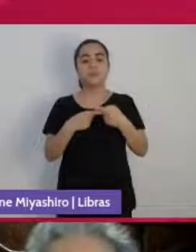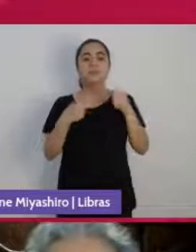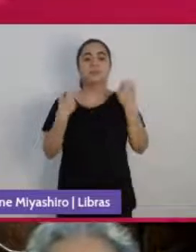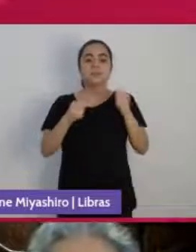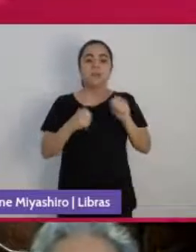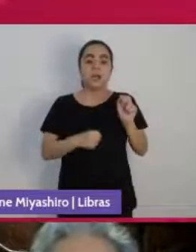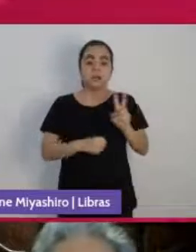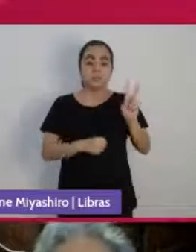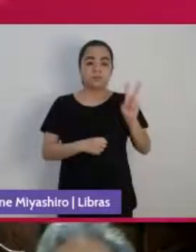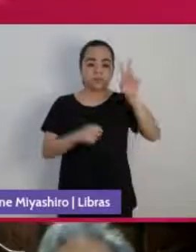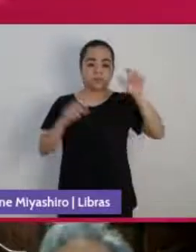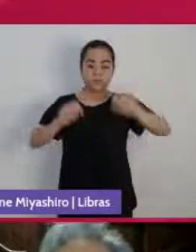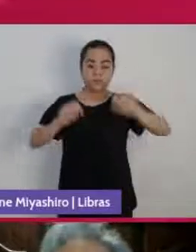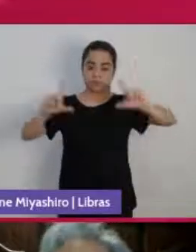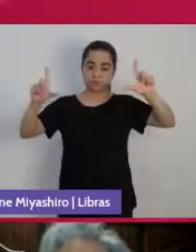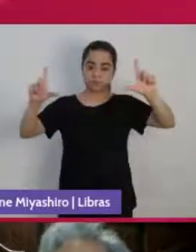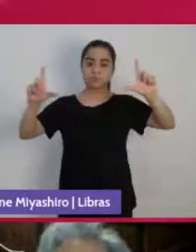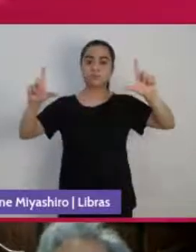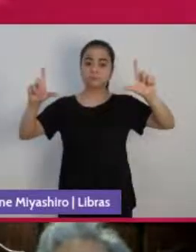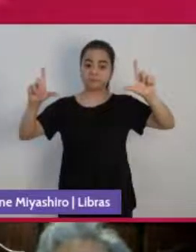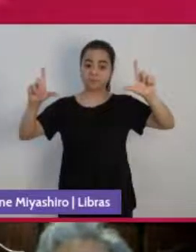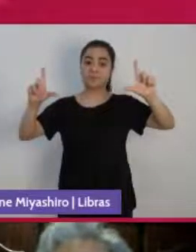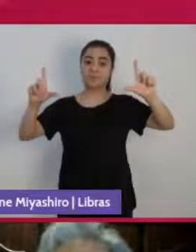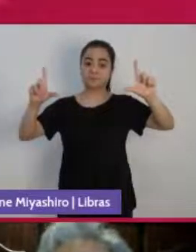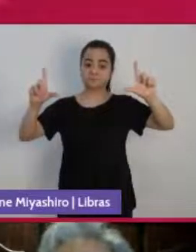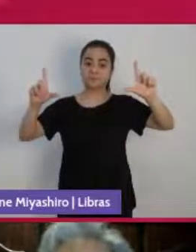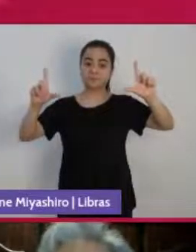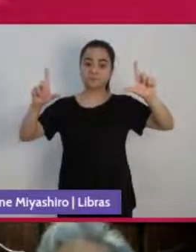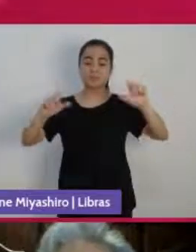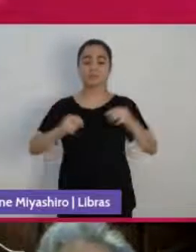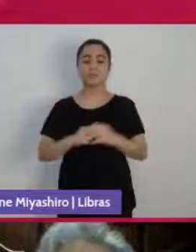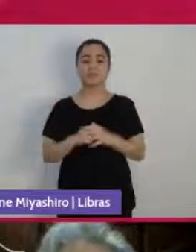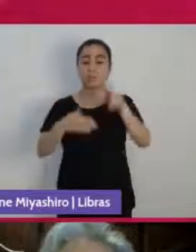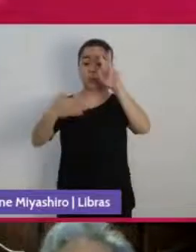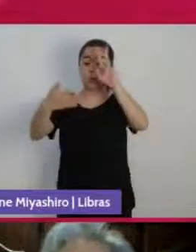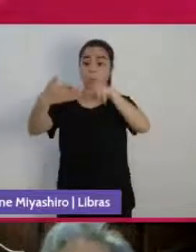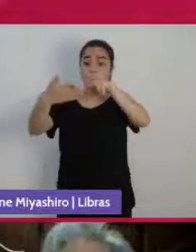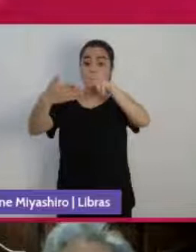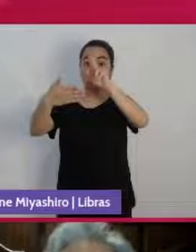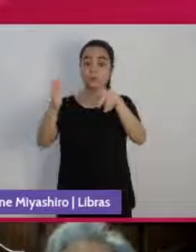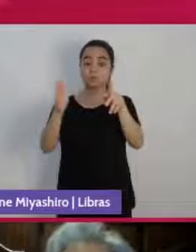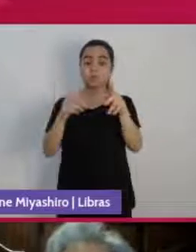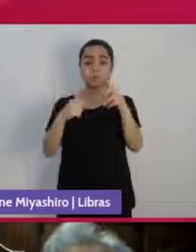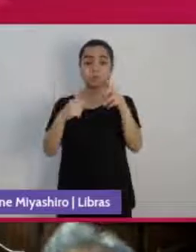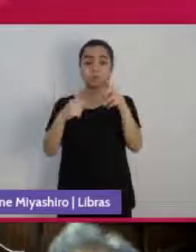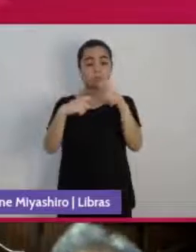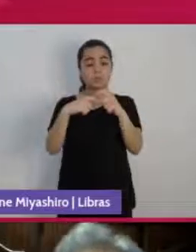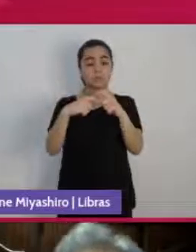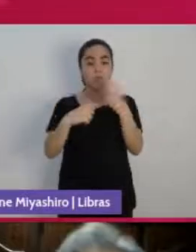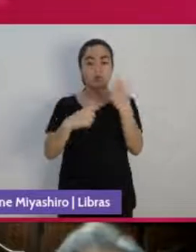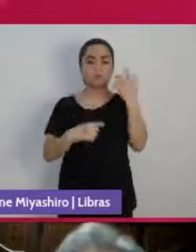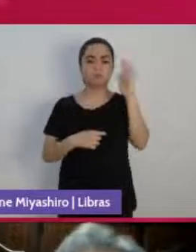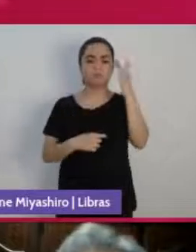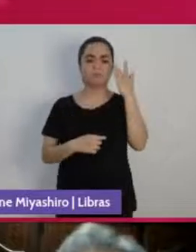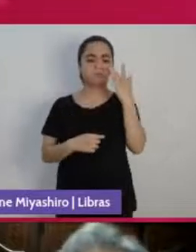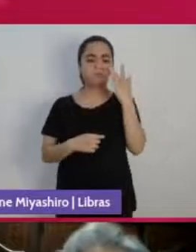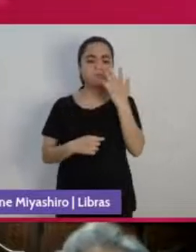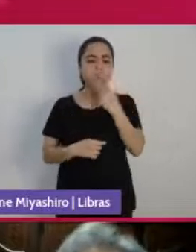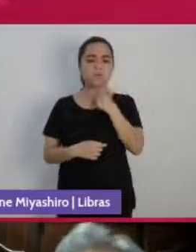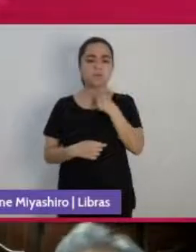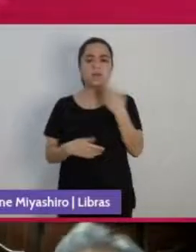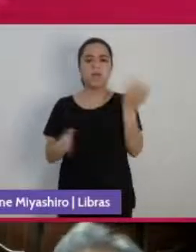na imagem. Lembra? Encher os olhos do médico. Eu não posso falar assim, o